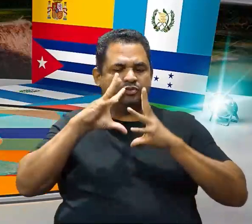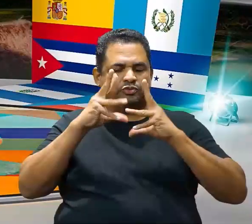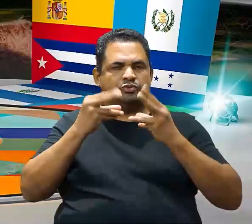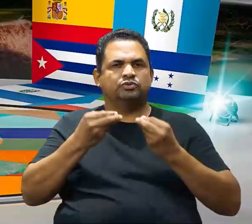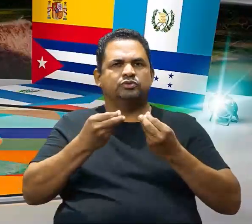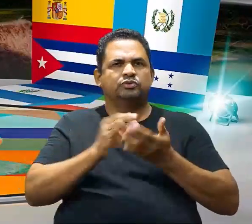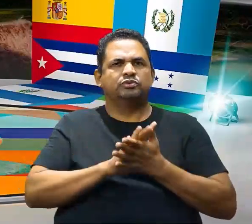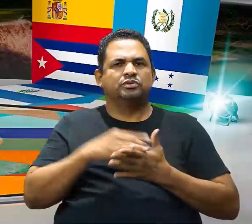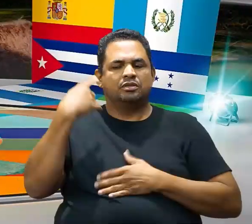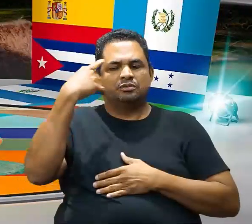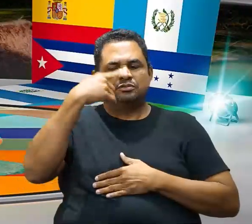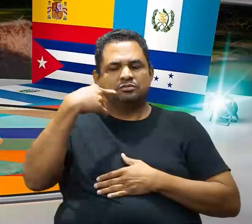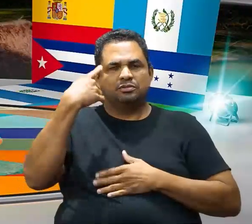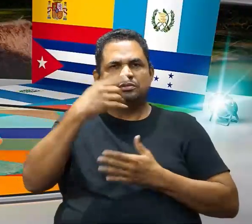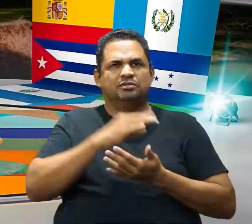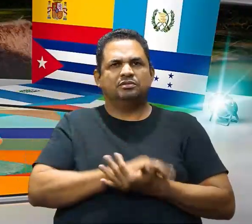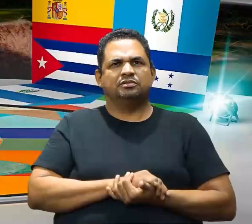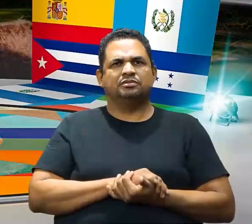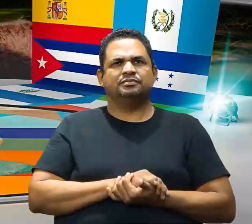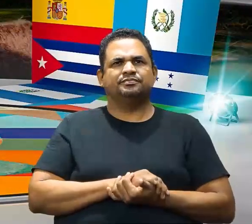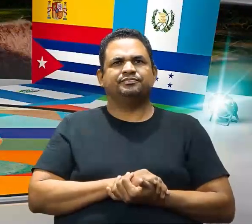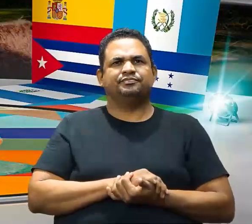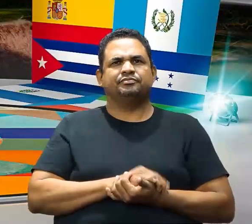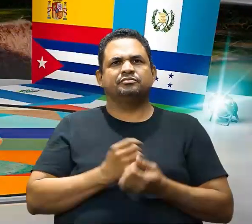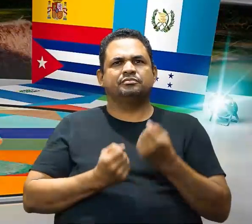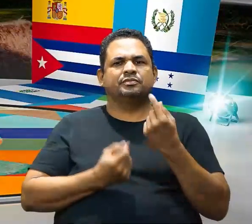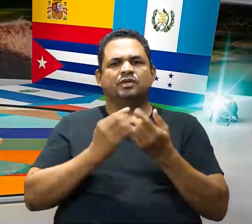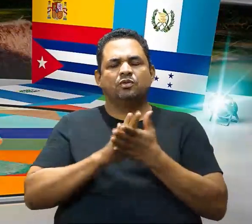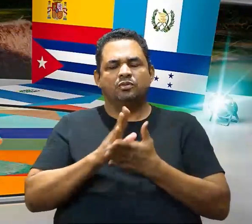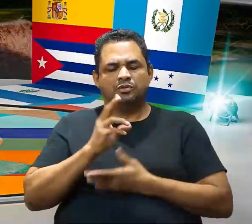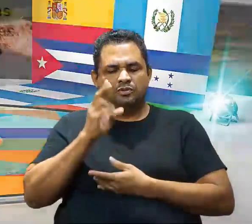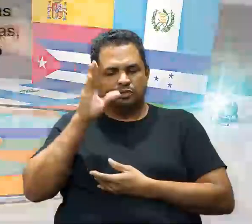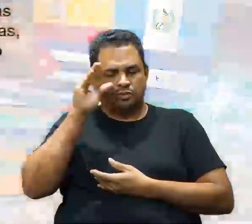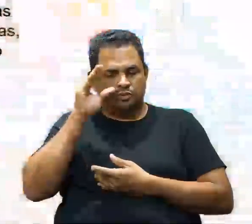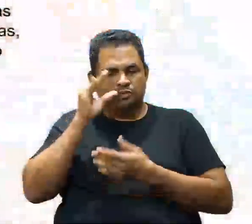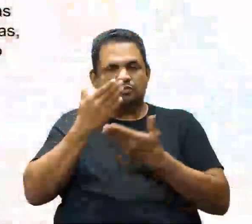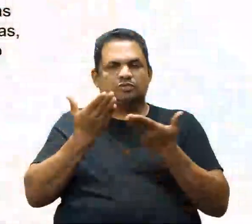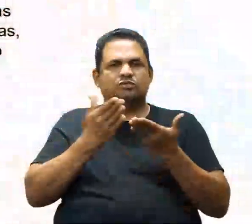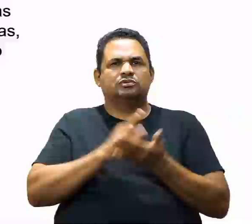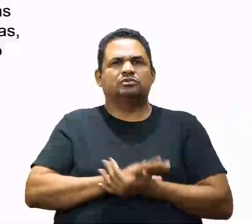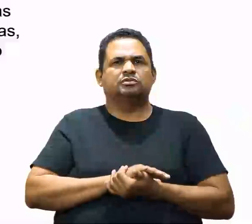galerinha? Então, vamos lá. Então, vamos ver algumas curiosidades sobre a Espanha.